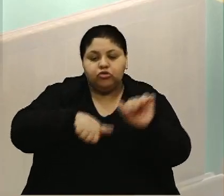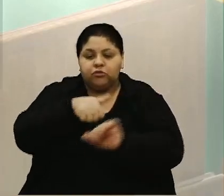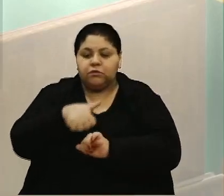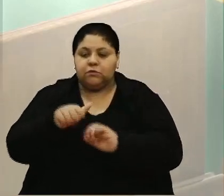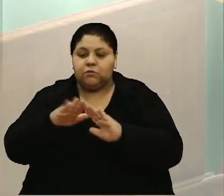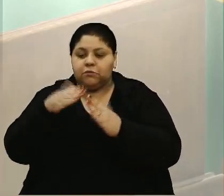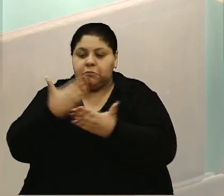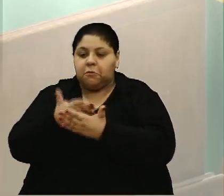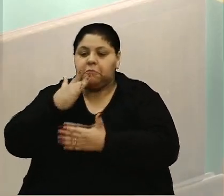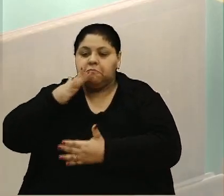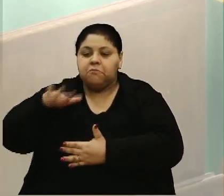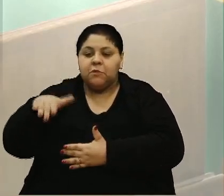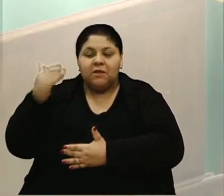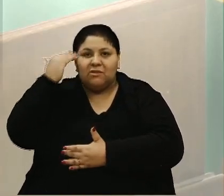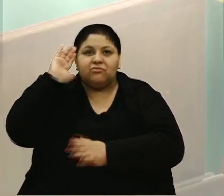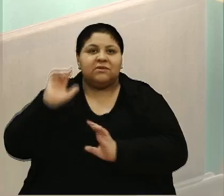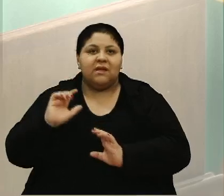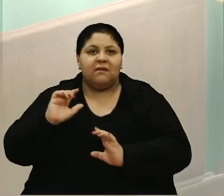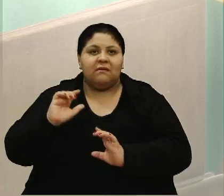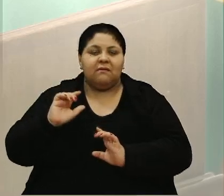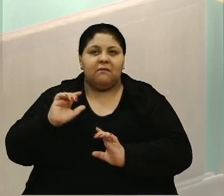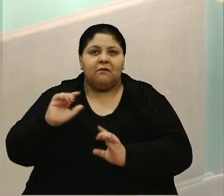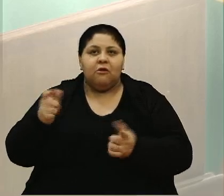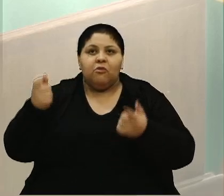Não sei, precisamos achar uma saída.